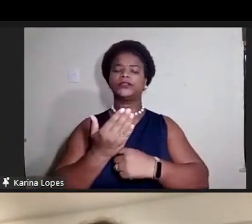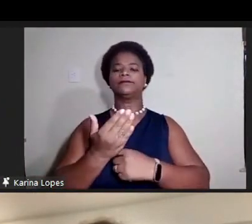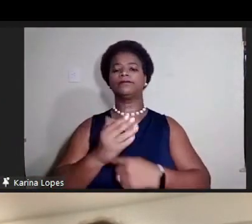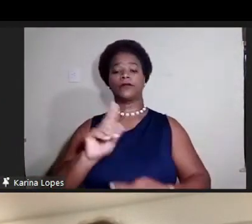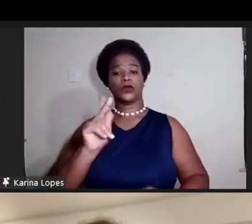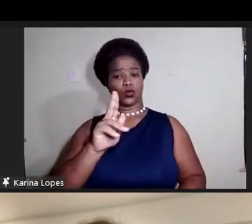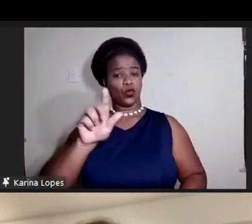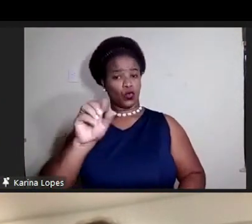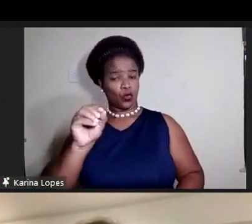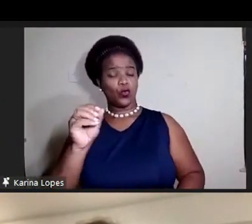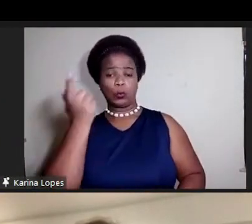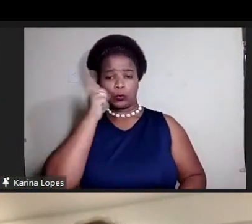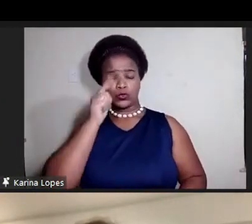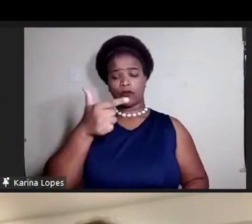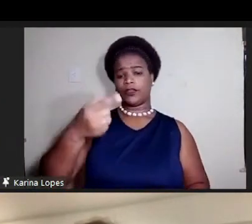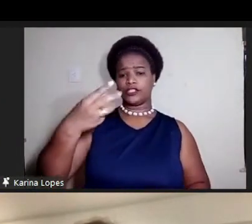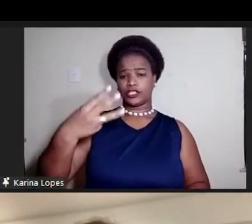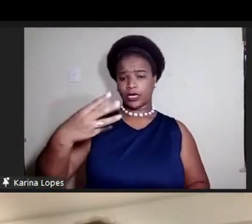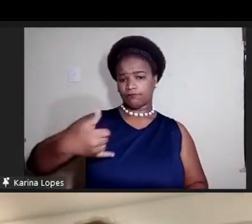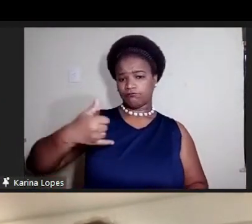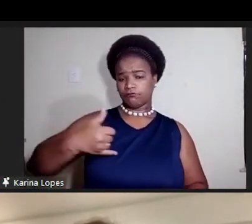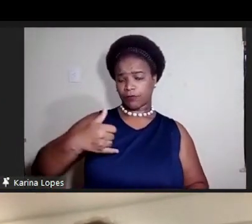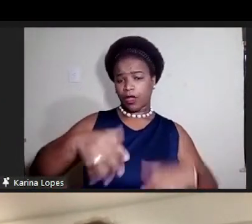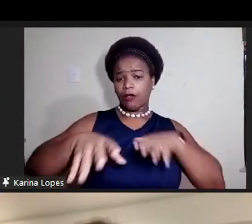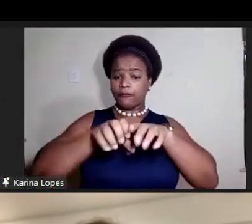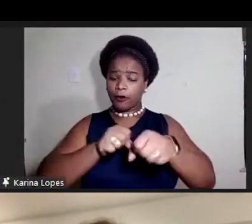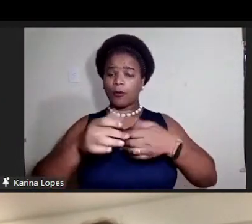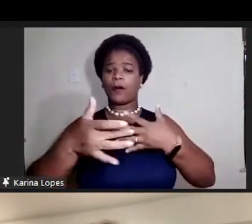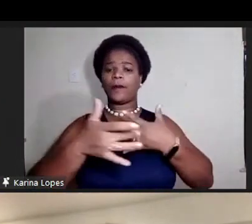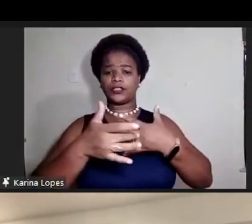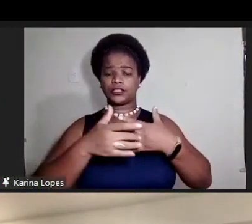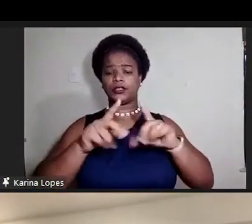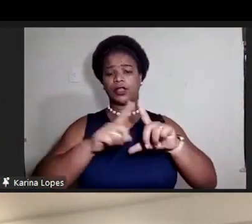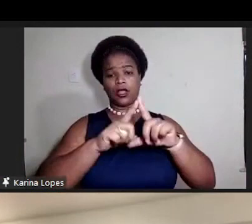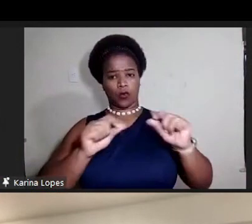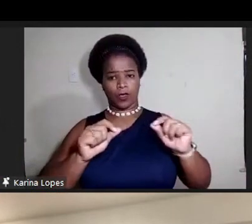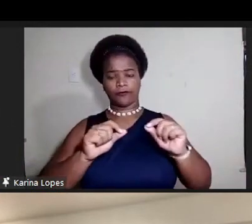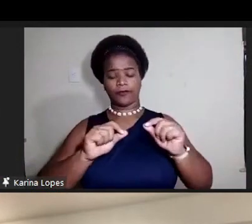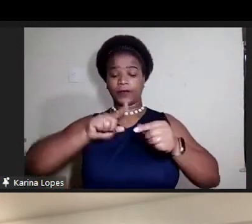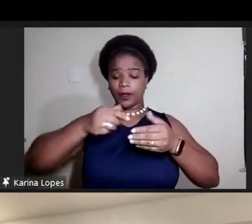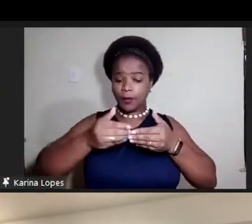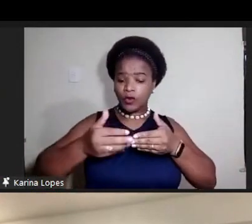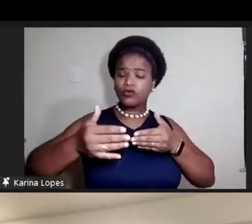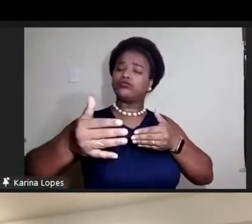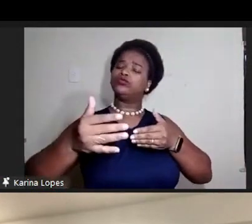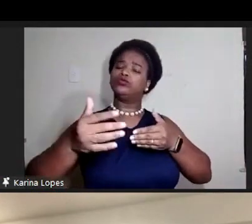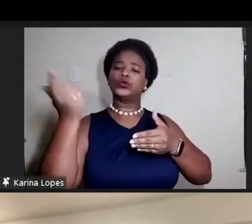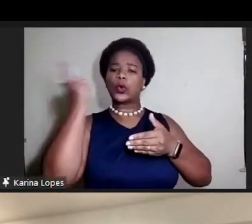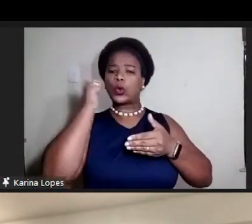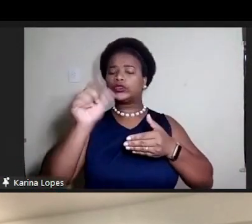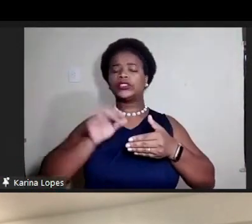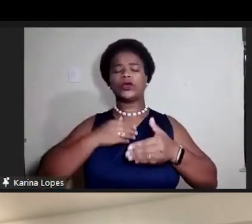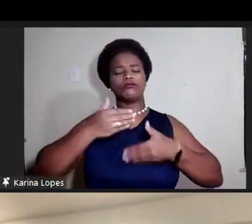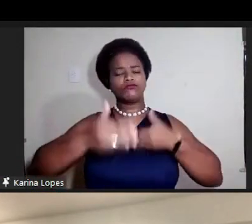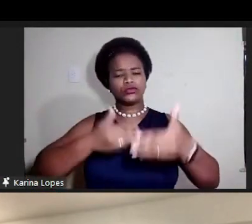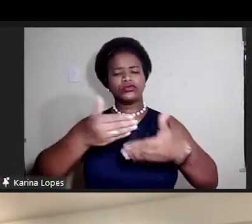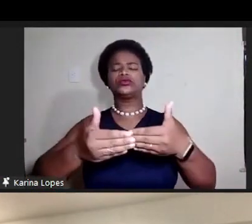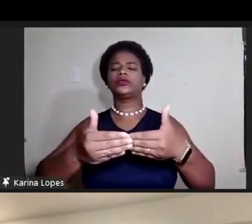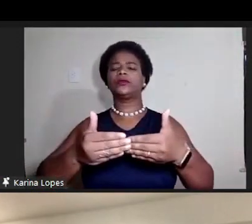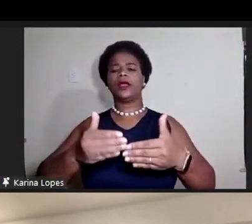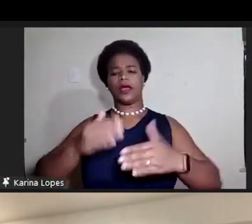23 anos pelo FJF. A partir daí, deu início a uma longeva e promissora carreira